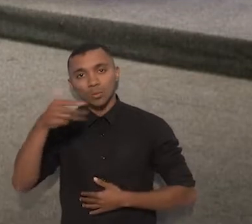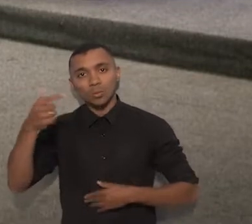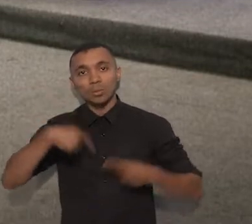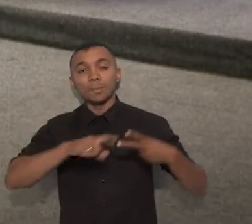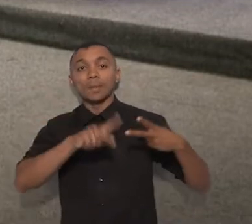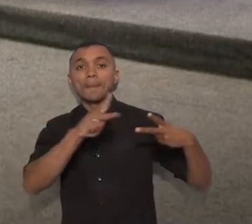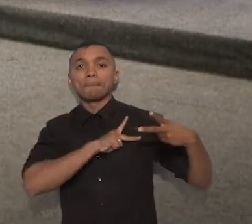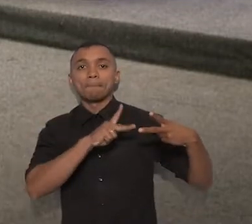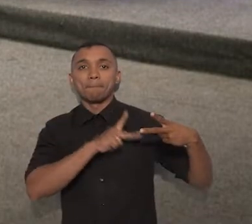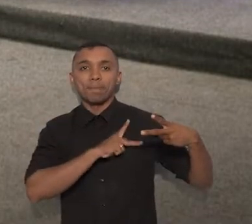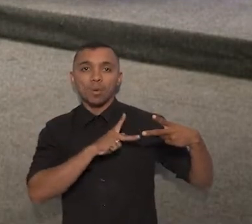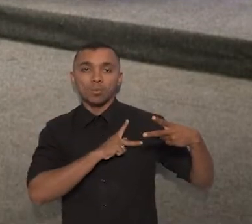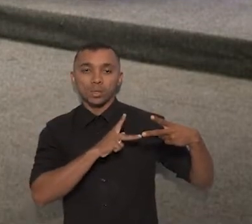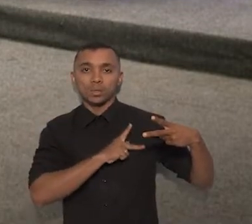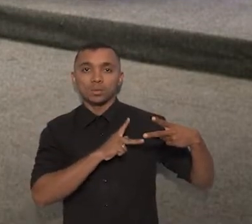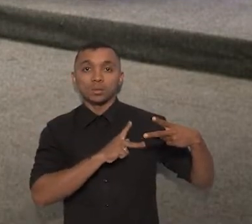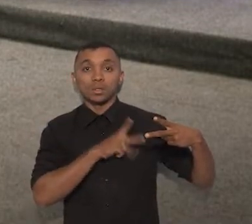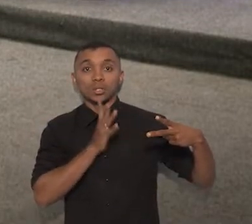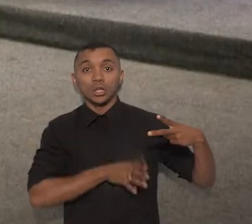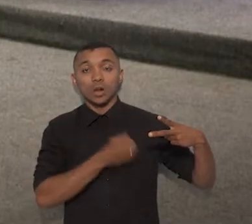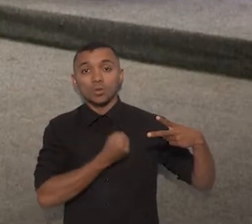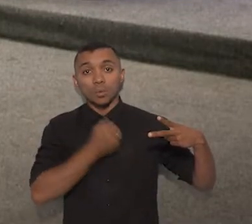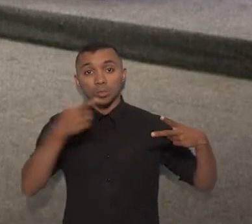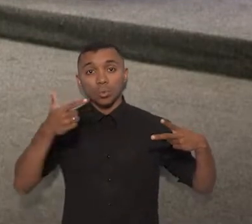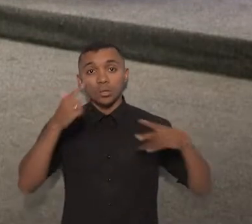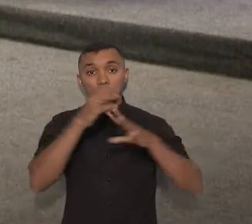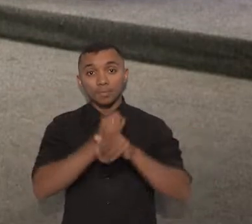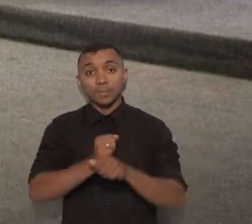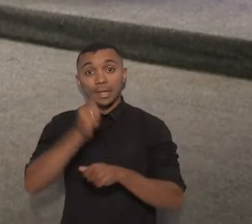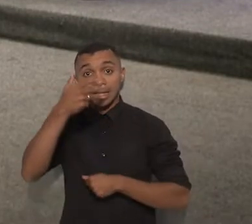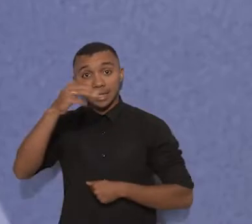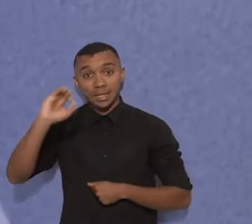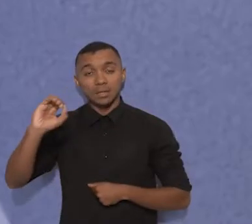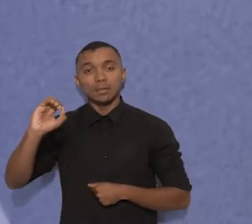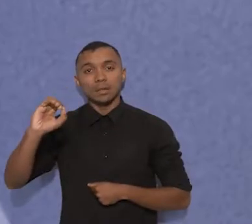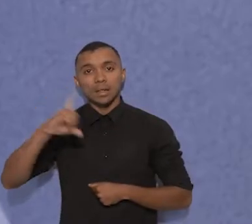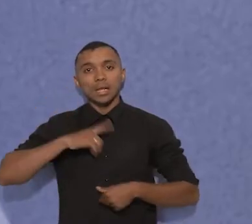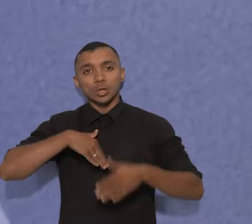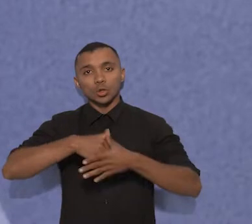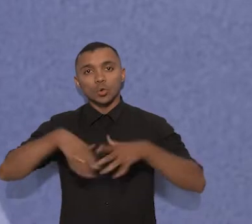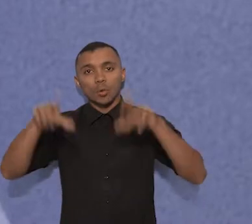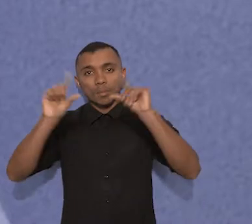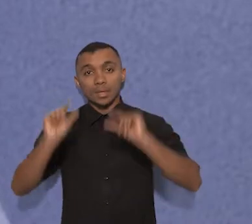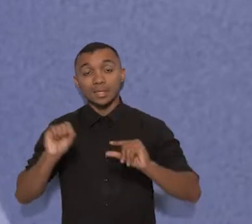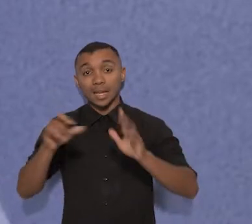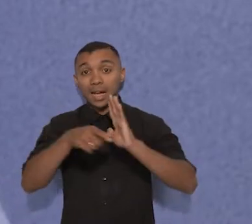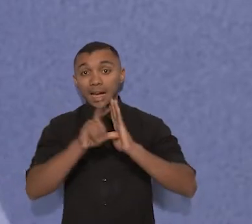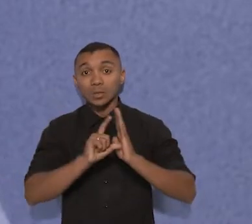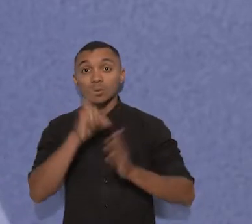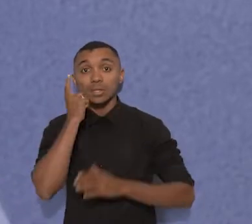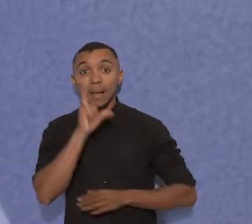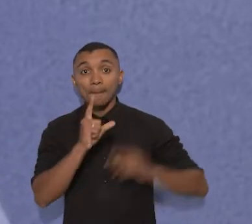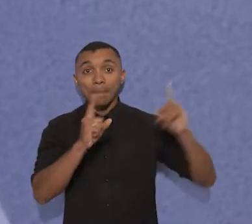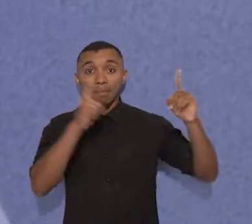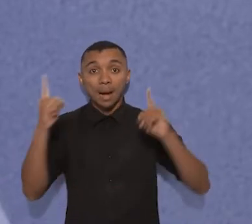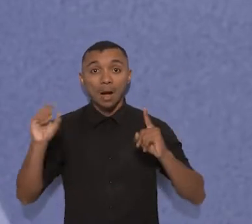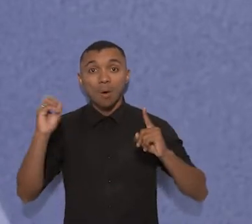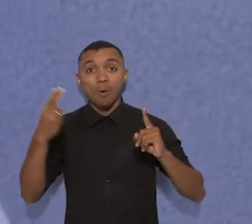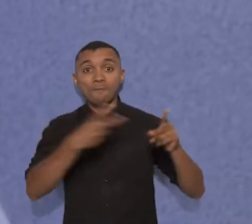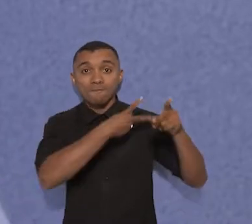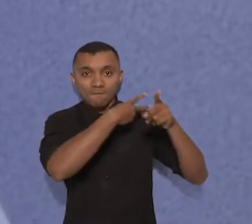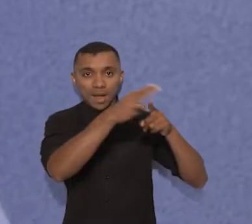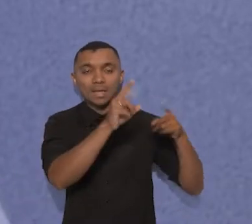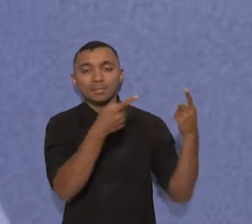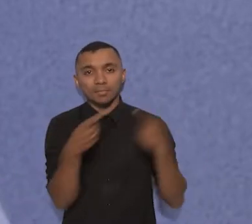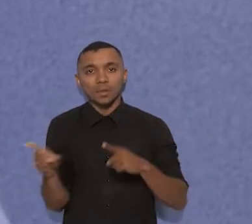Palmeiras, que está jogando agora, é o segundo com 30. O Palmeiras está com um jogo a menos, né? Recebe o Cuiabá. Se o Palmeiras empatar ou ganhar do Cuiabá,